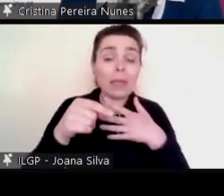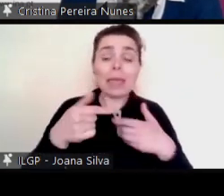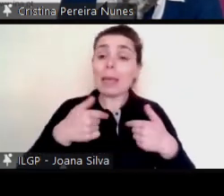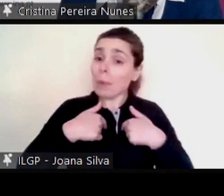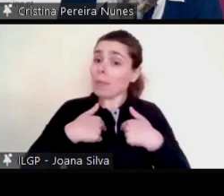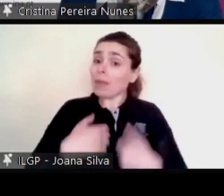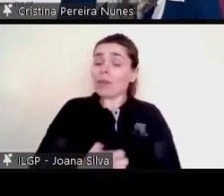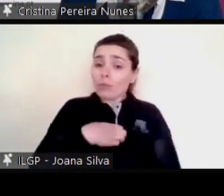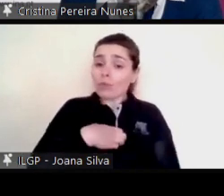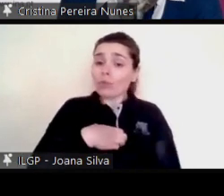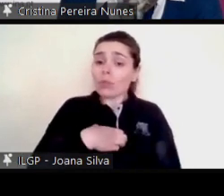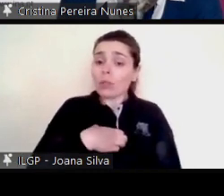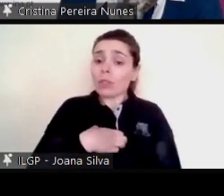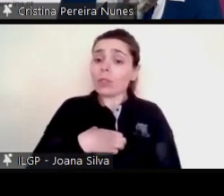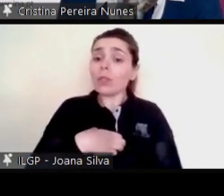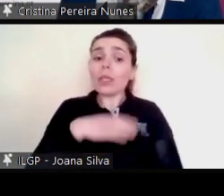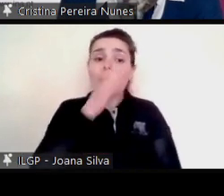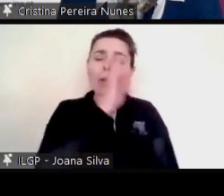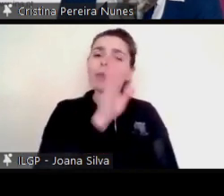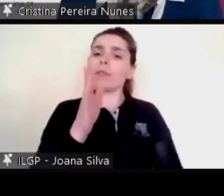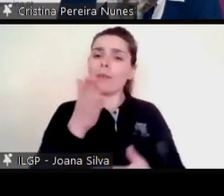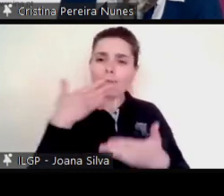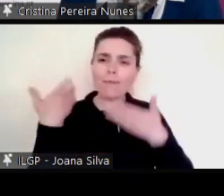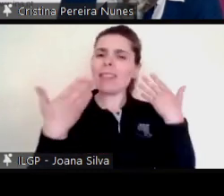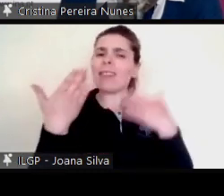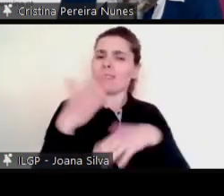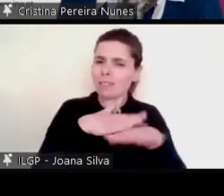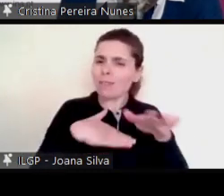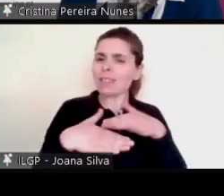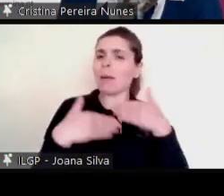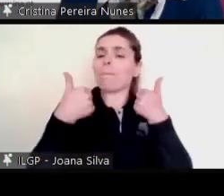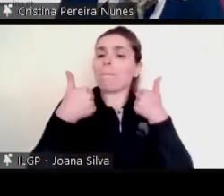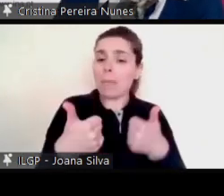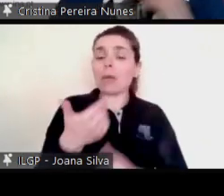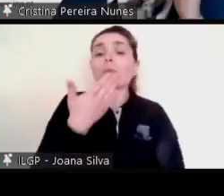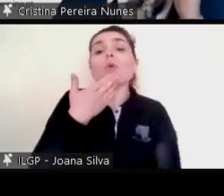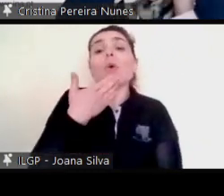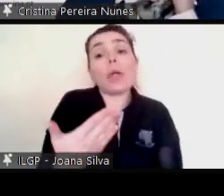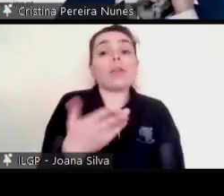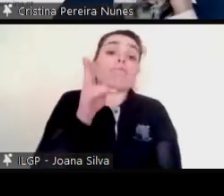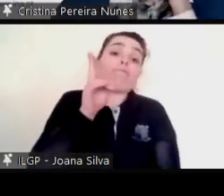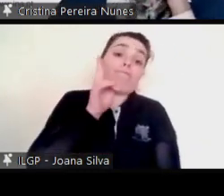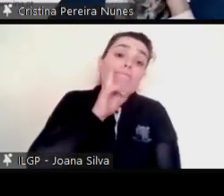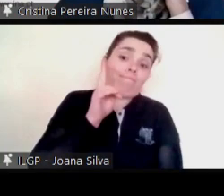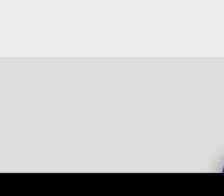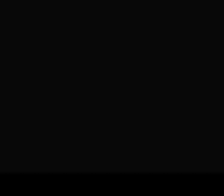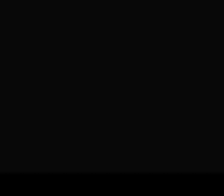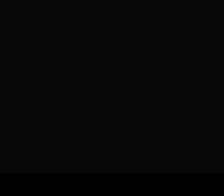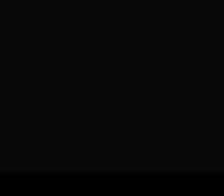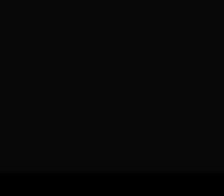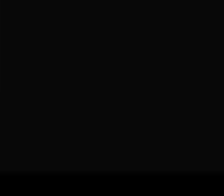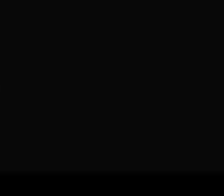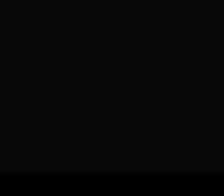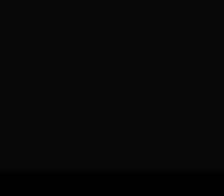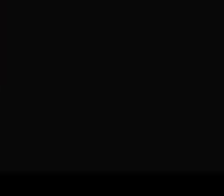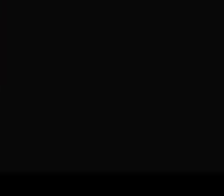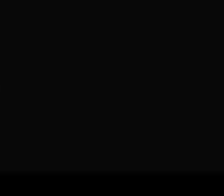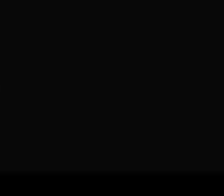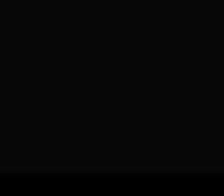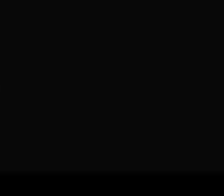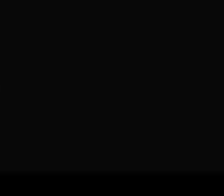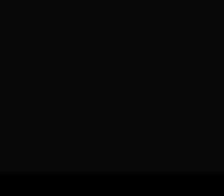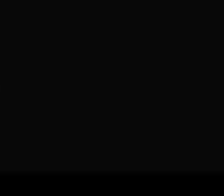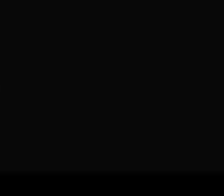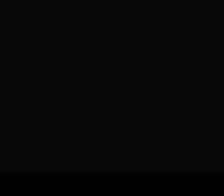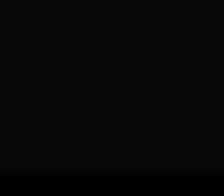bem, que seja um exercício de vaidade. Está bem? Muito obrigado e peço imensa desculpa por ter aqui eventualmente consumido